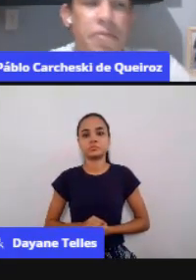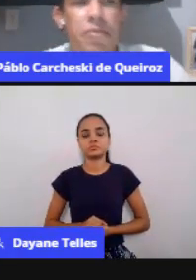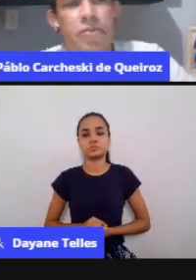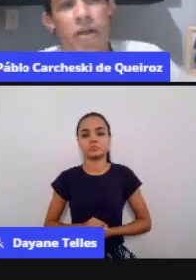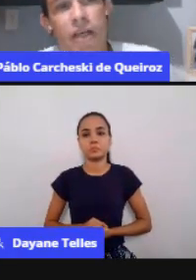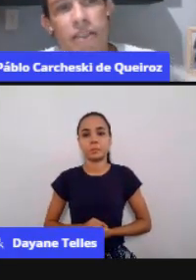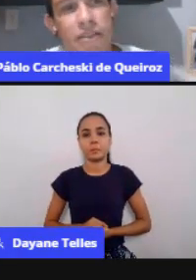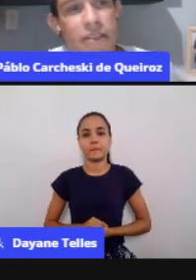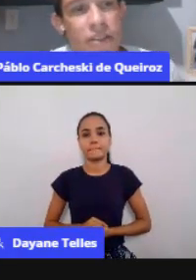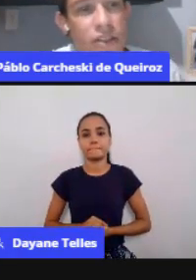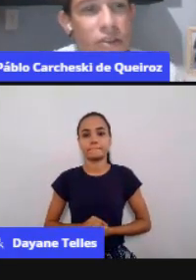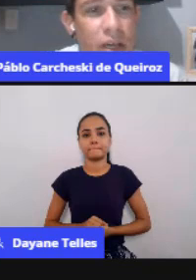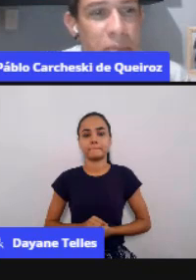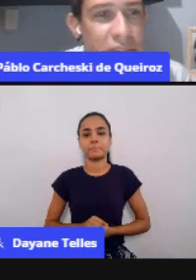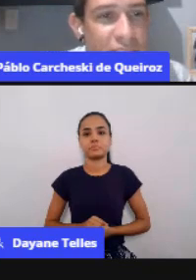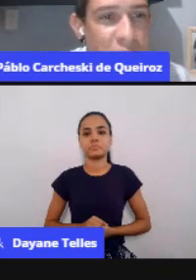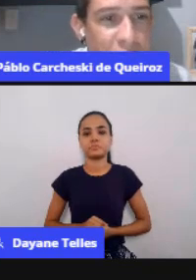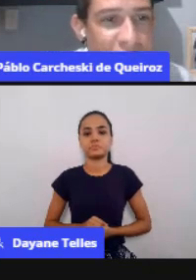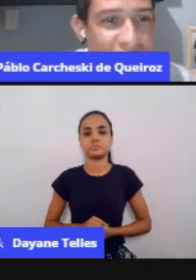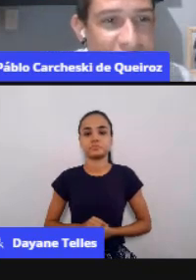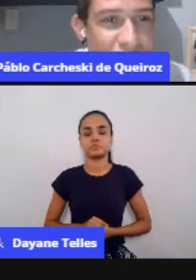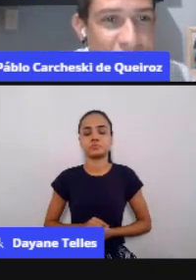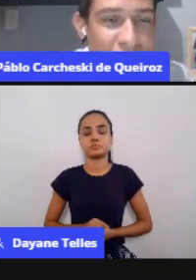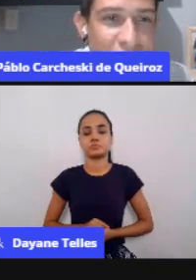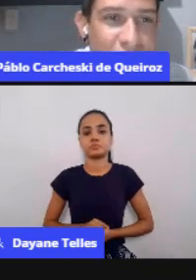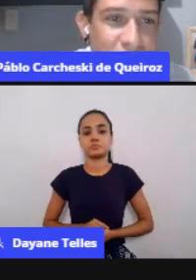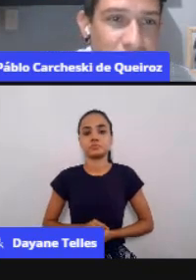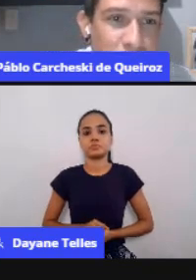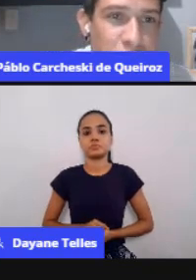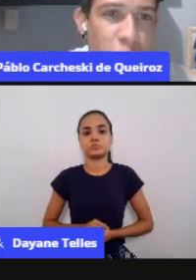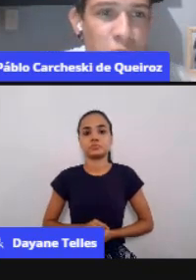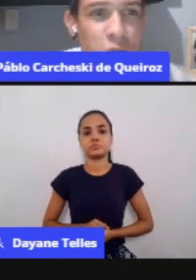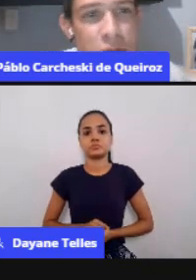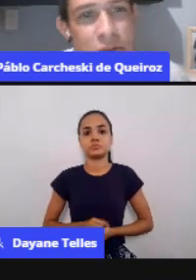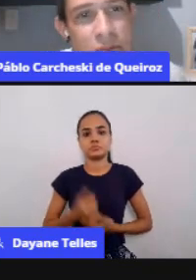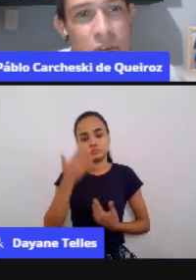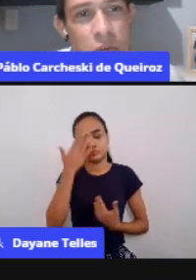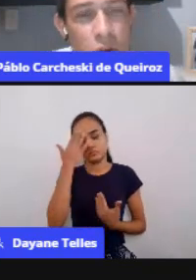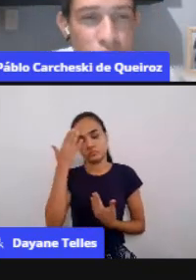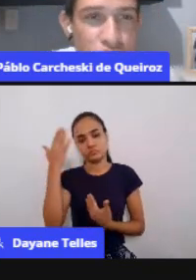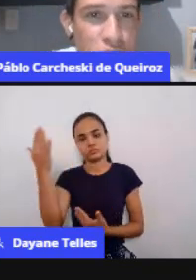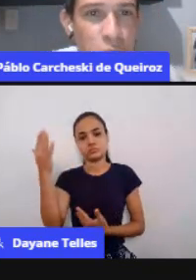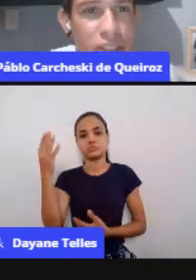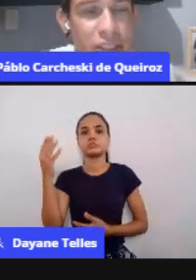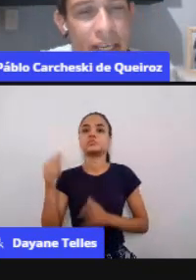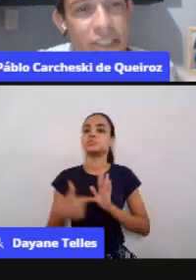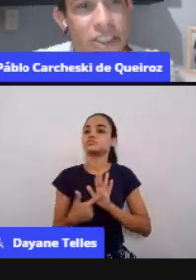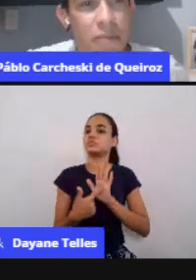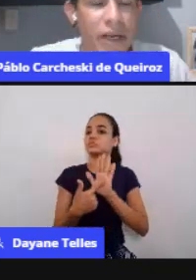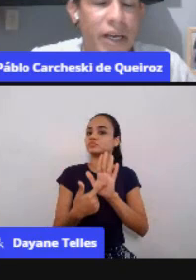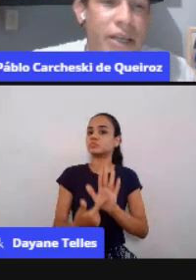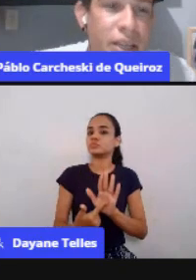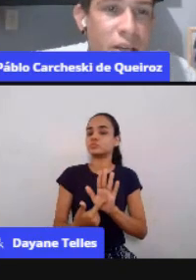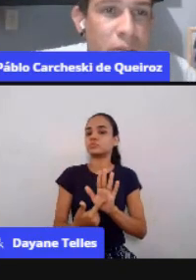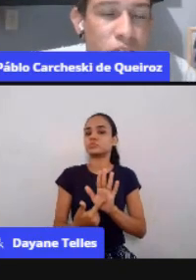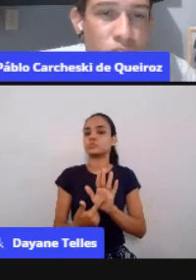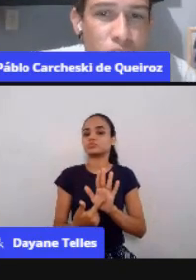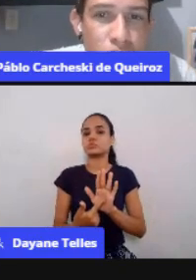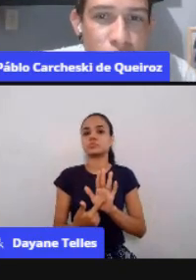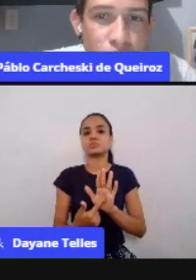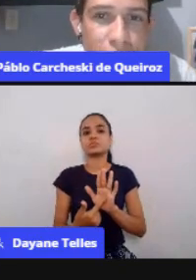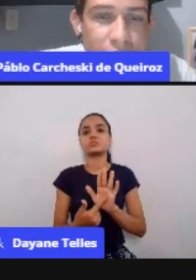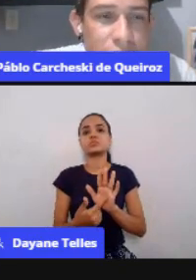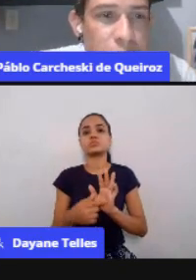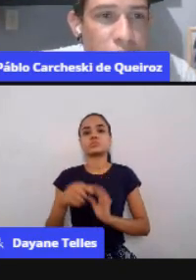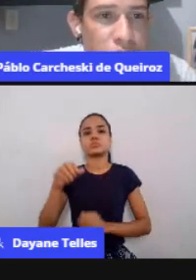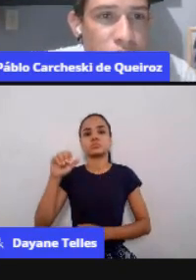Então, agradecendo aí a apresentação pelo Aguinaldo. Então, um bom dia, uma boa tarde, para todos os